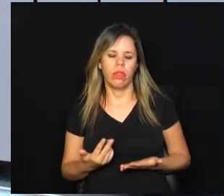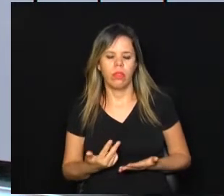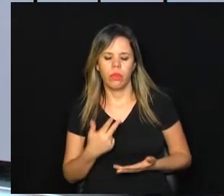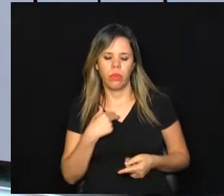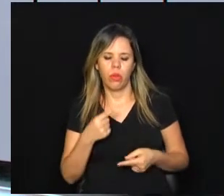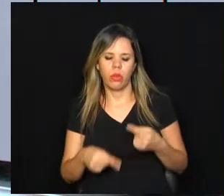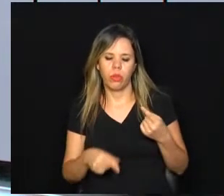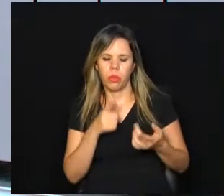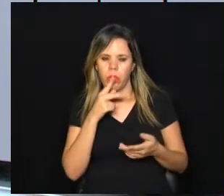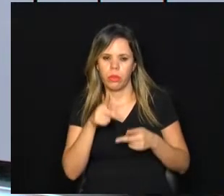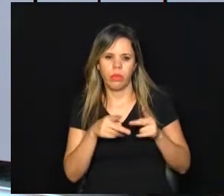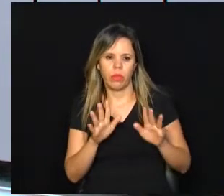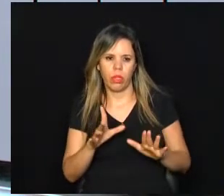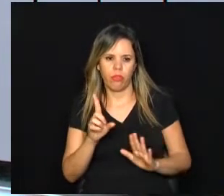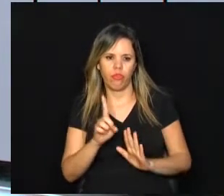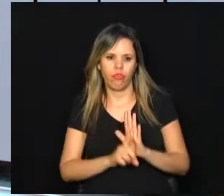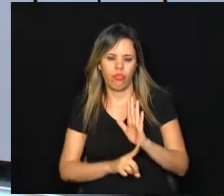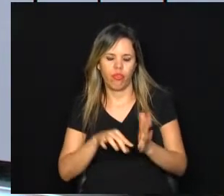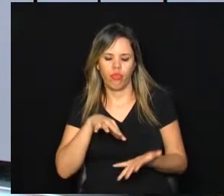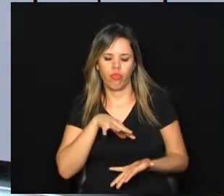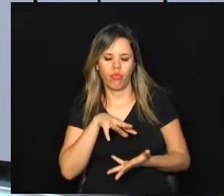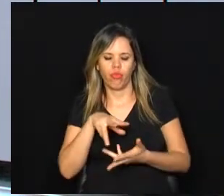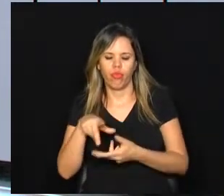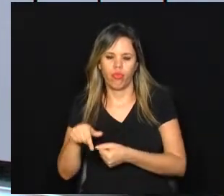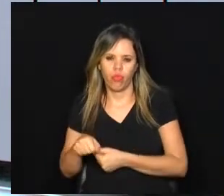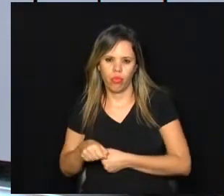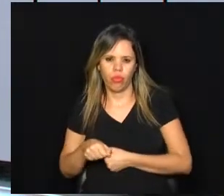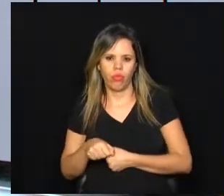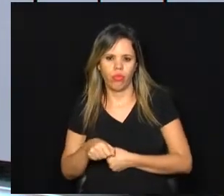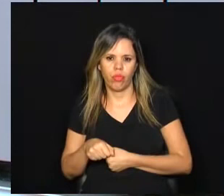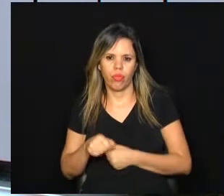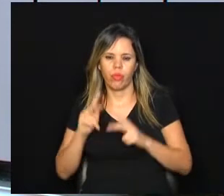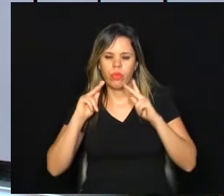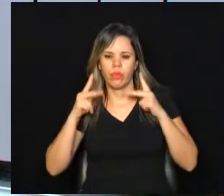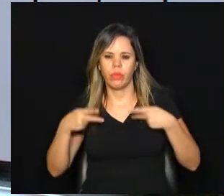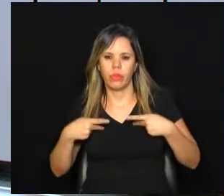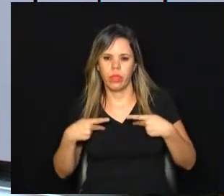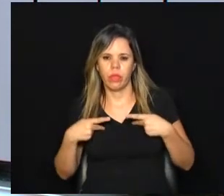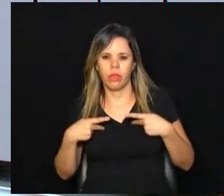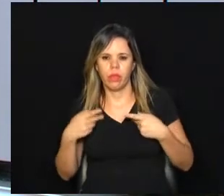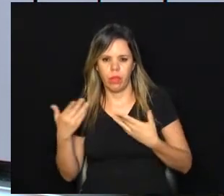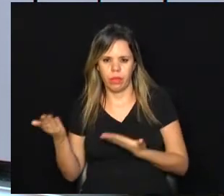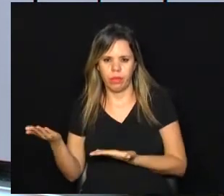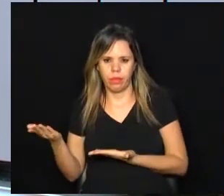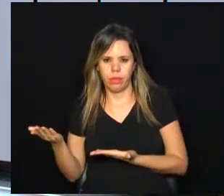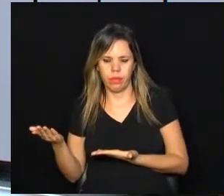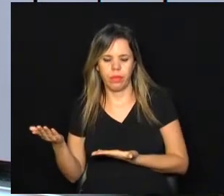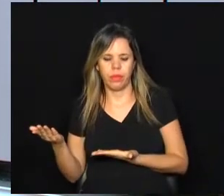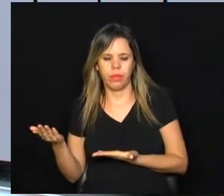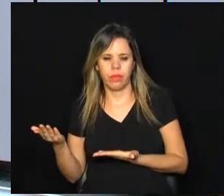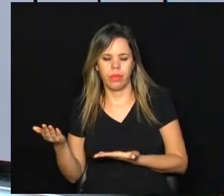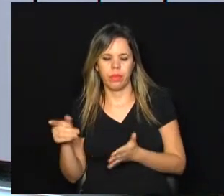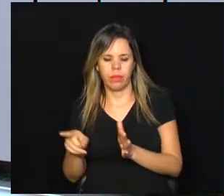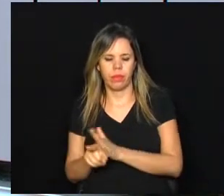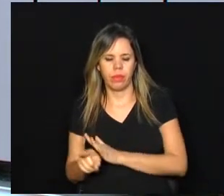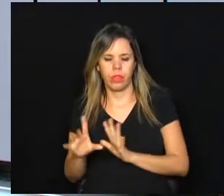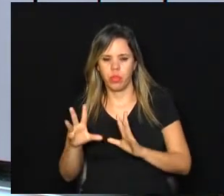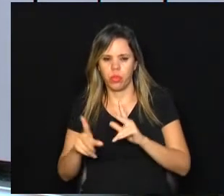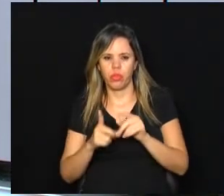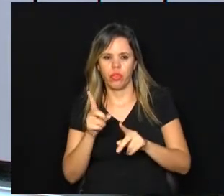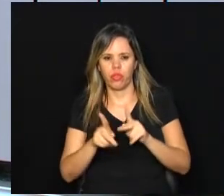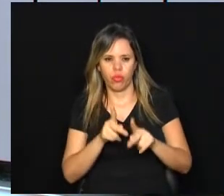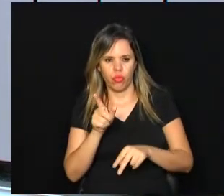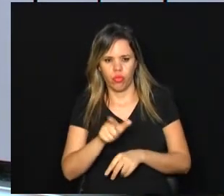inclusive, é tratada como um direito universal, é um direito humano universal, não é isso, Chico? Então, todo indivíduo tem que